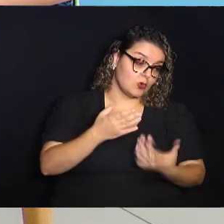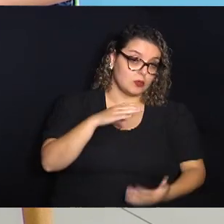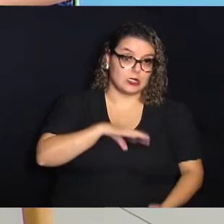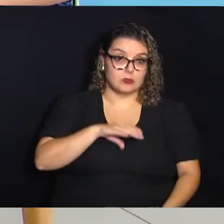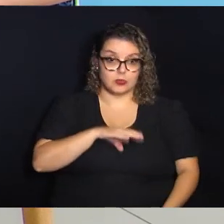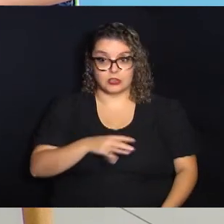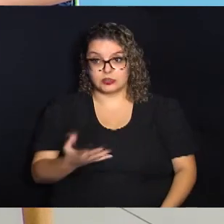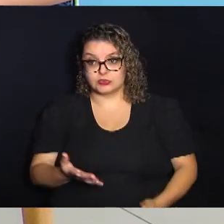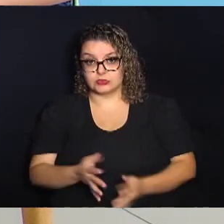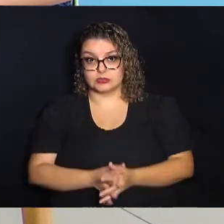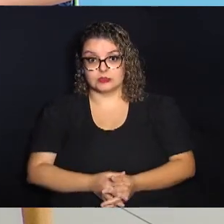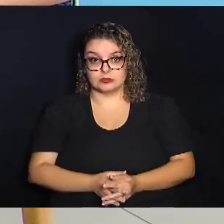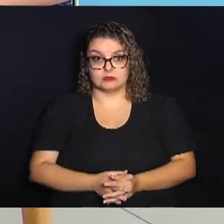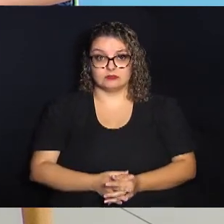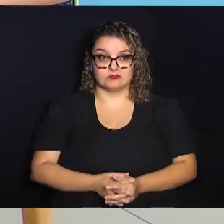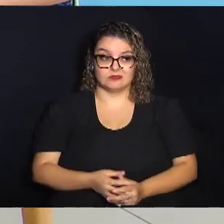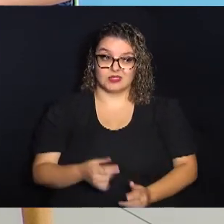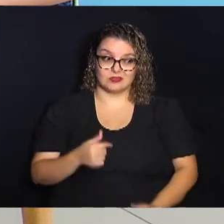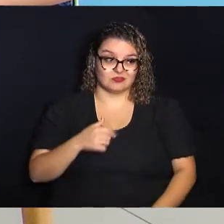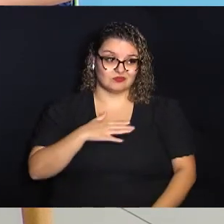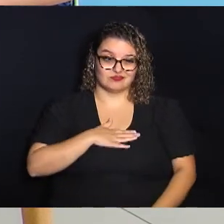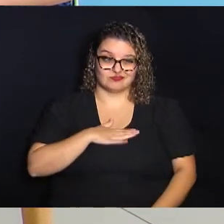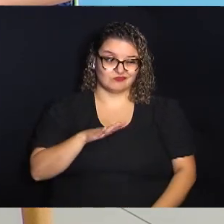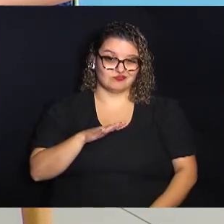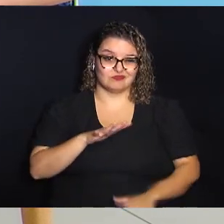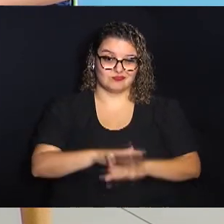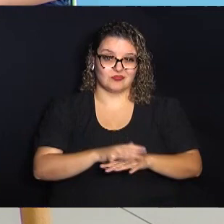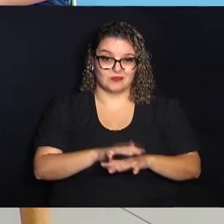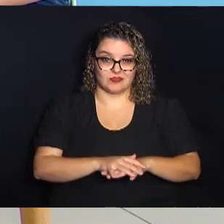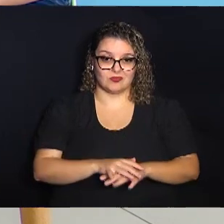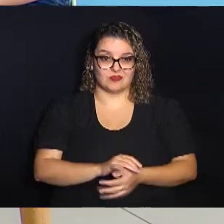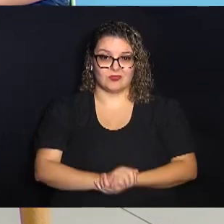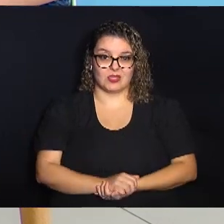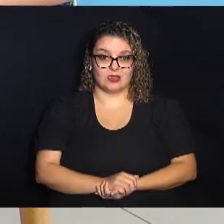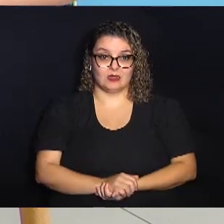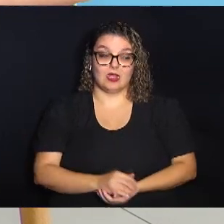português, não sou bom de matemática, estou dando